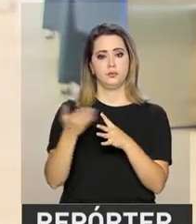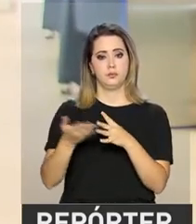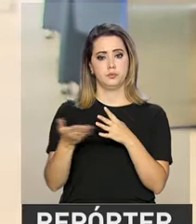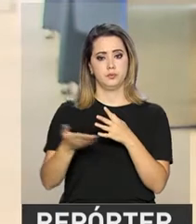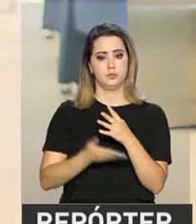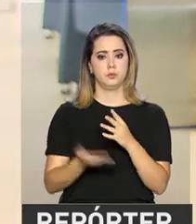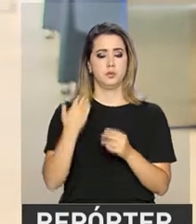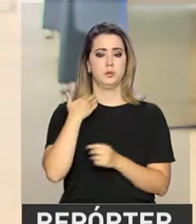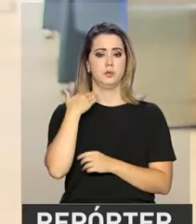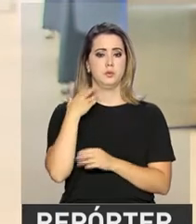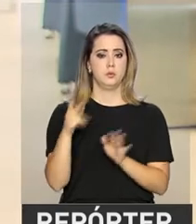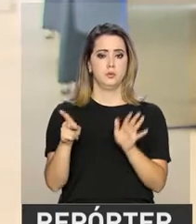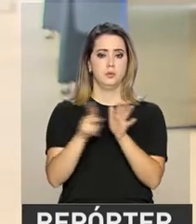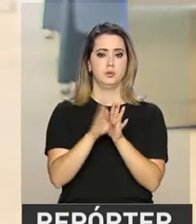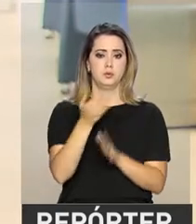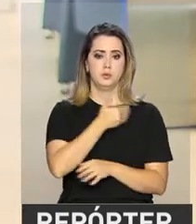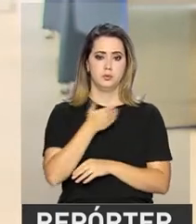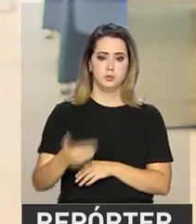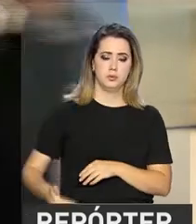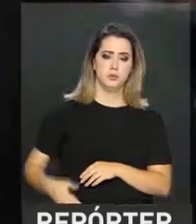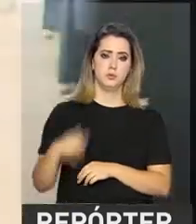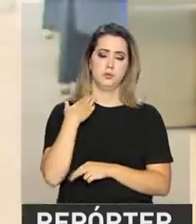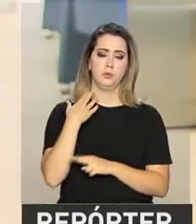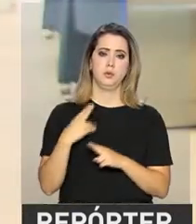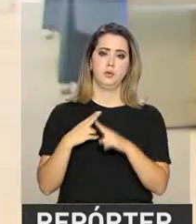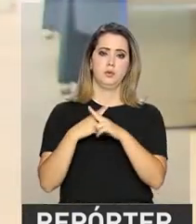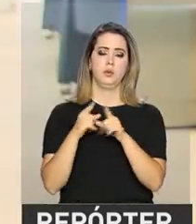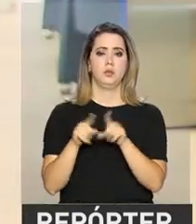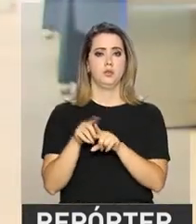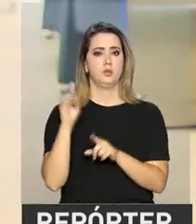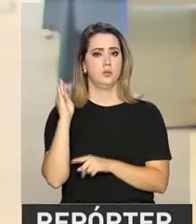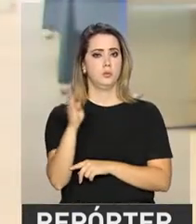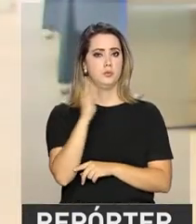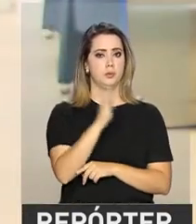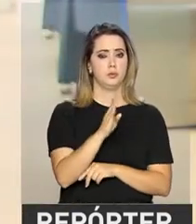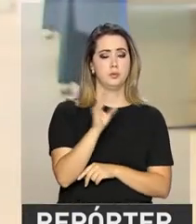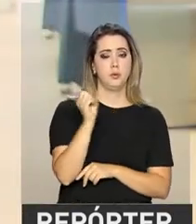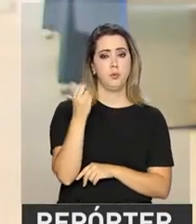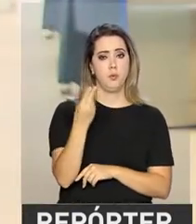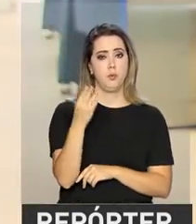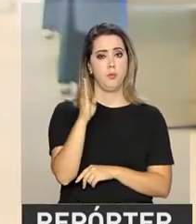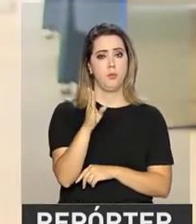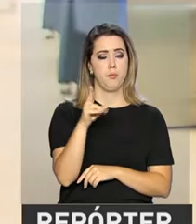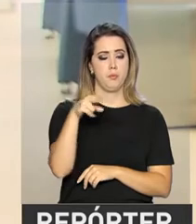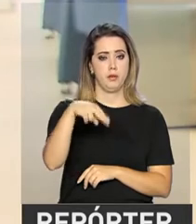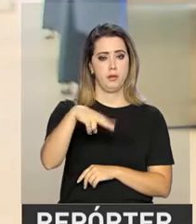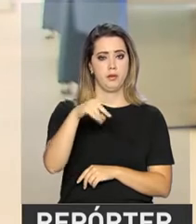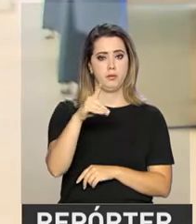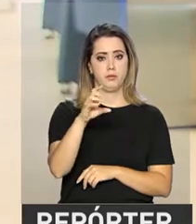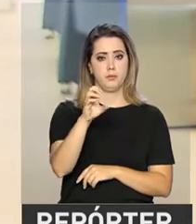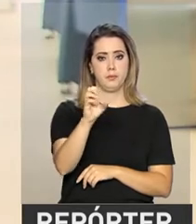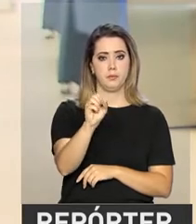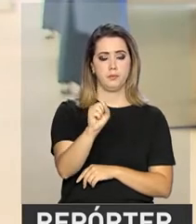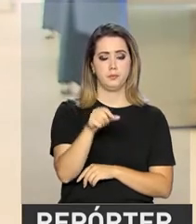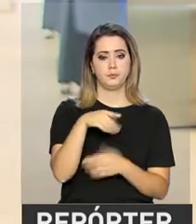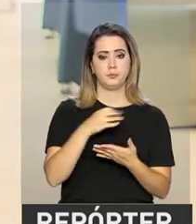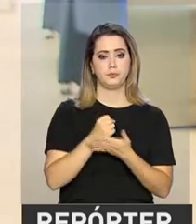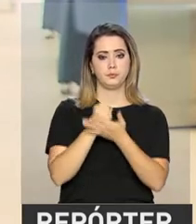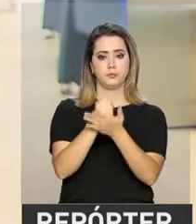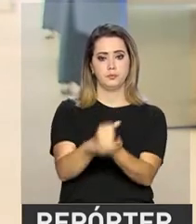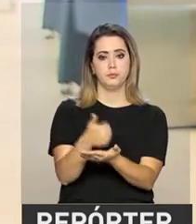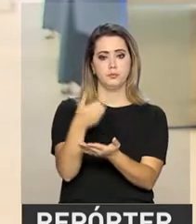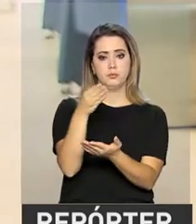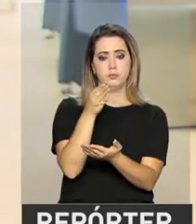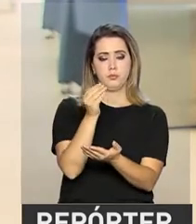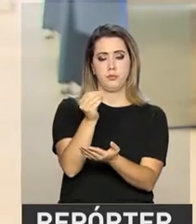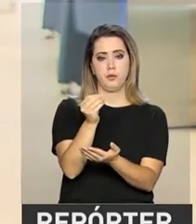oficiais como caixa econômica federal banco do brasil e bnb de s o governo federal prevê disponibilizar até 10 bilhões